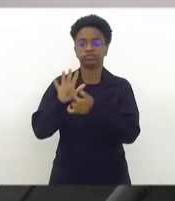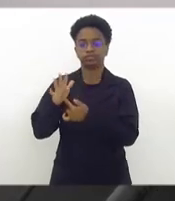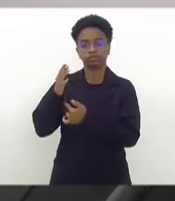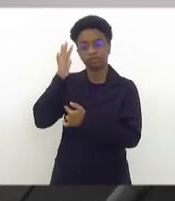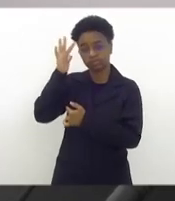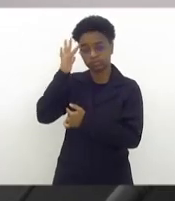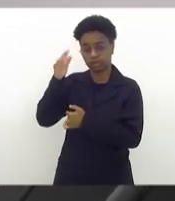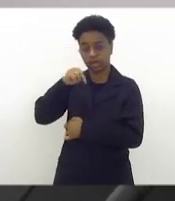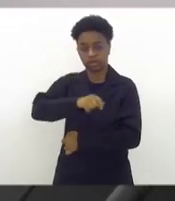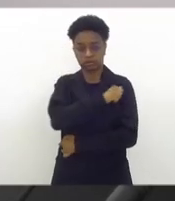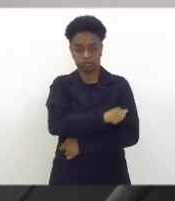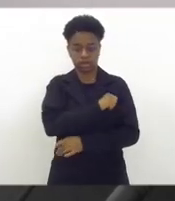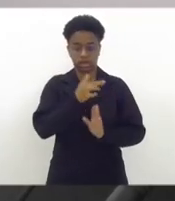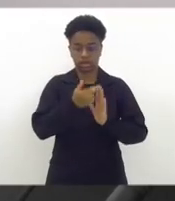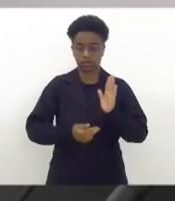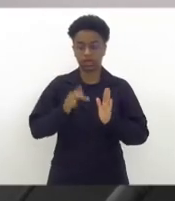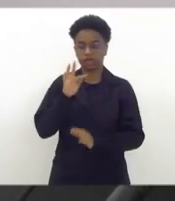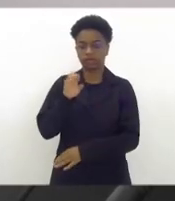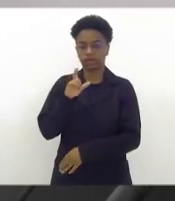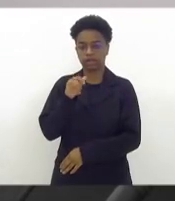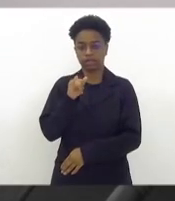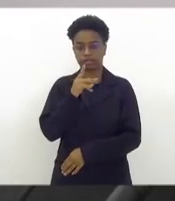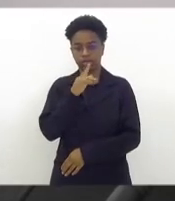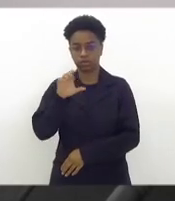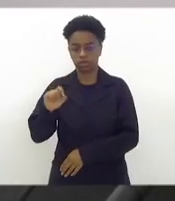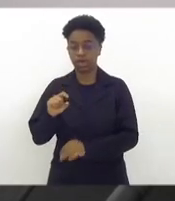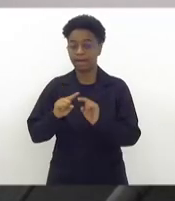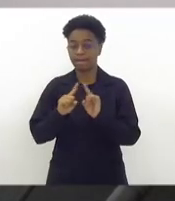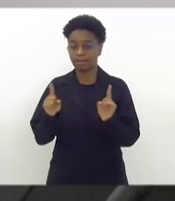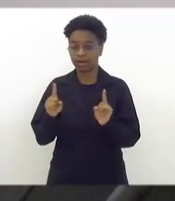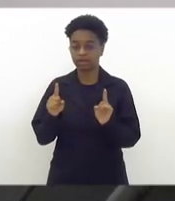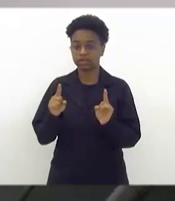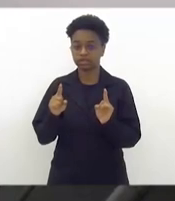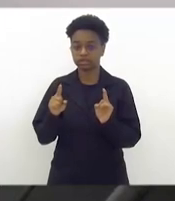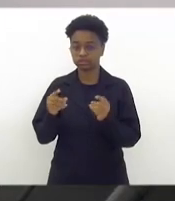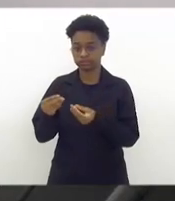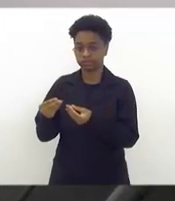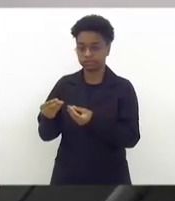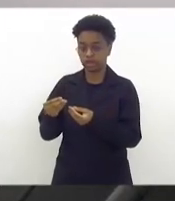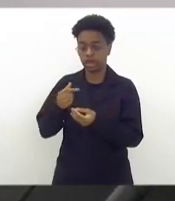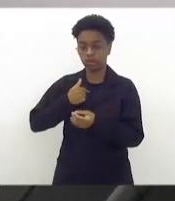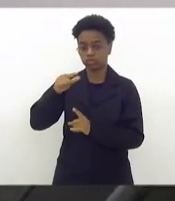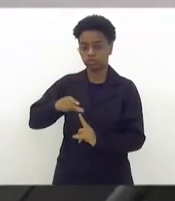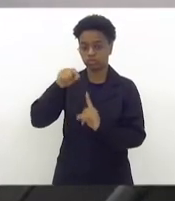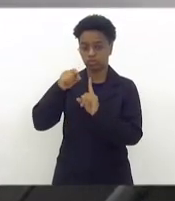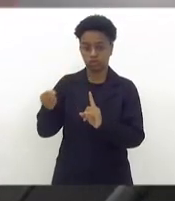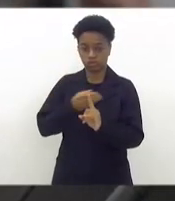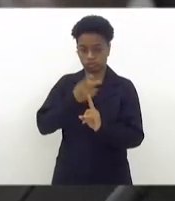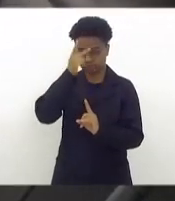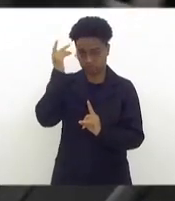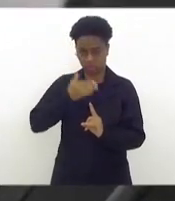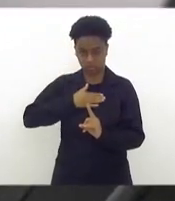original era o relator deputado Filipinho Raves, mas eu fui designado novo relator. Meu parecer é